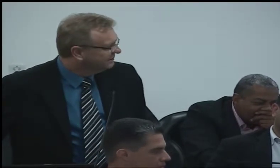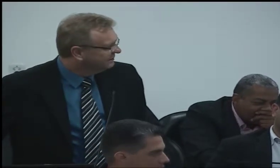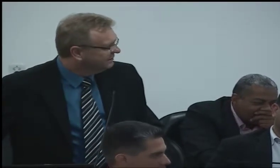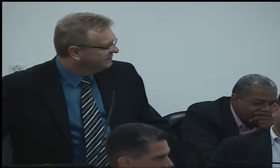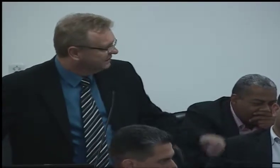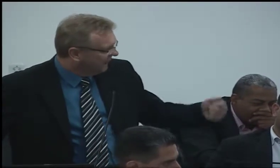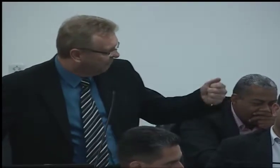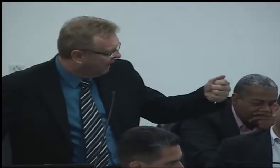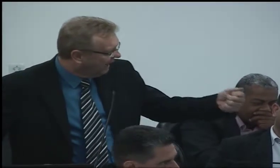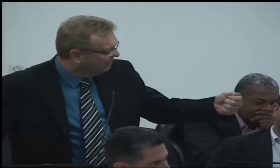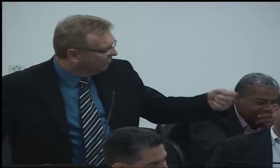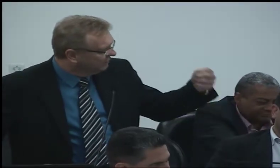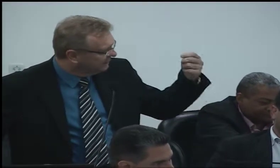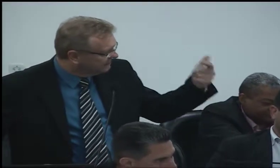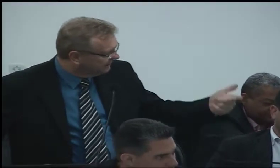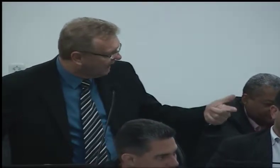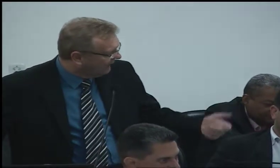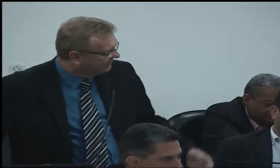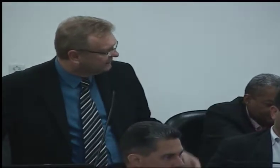trabalho